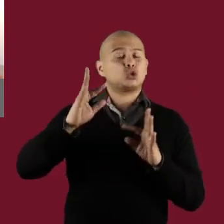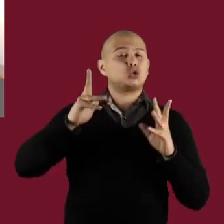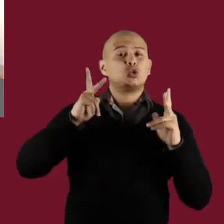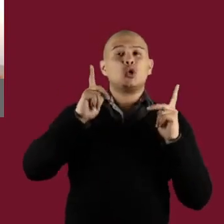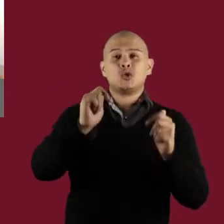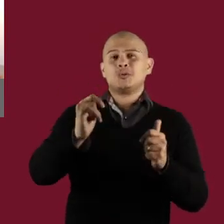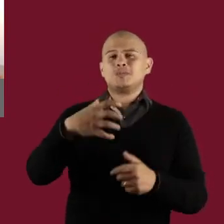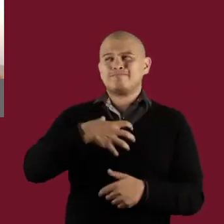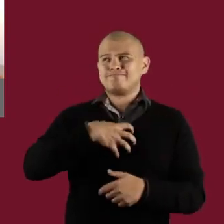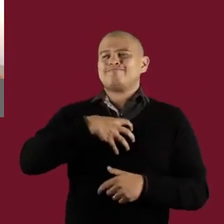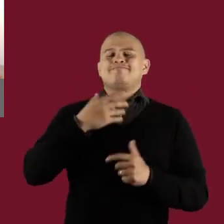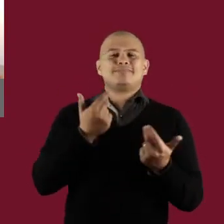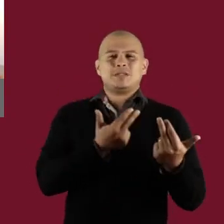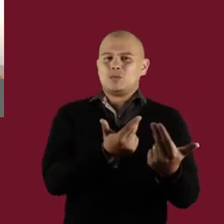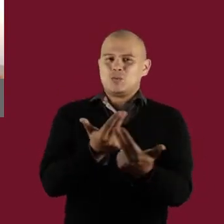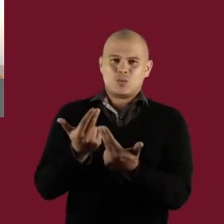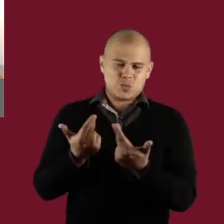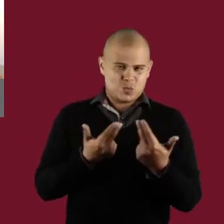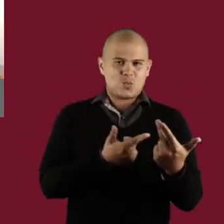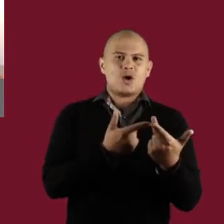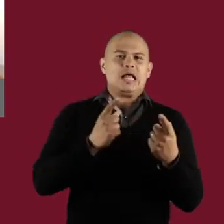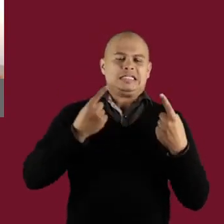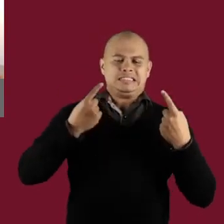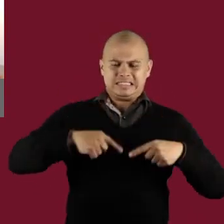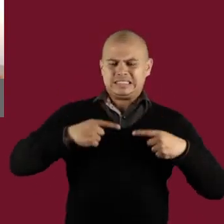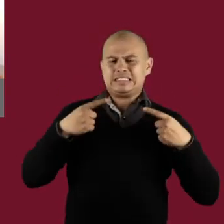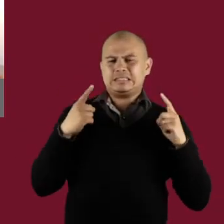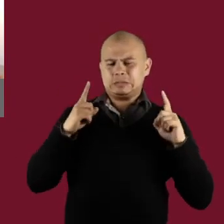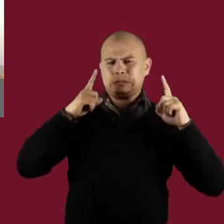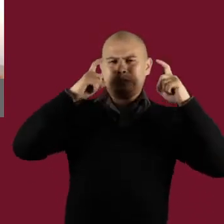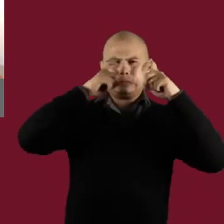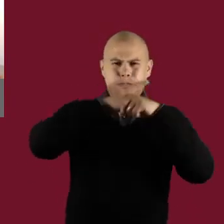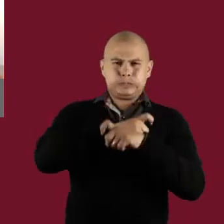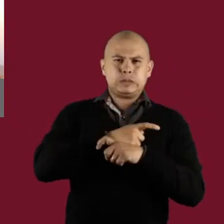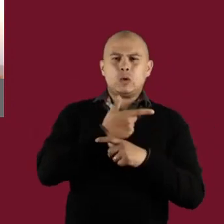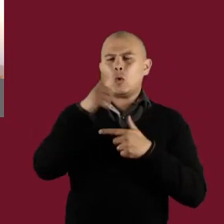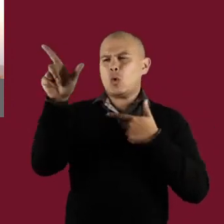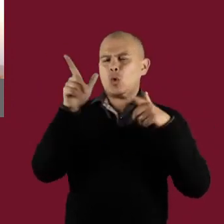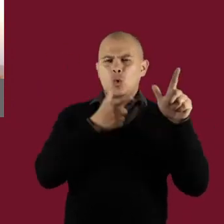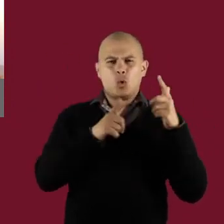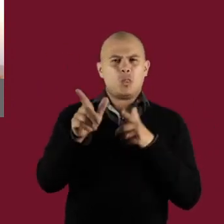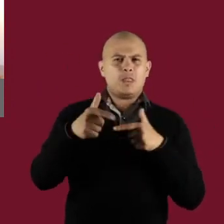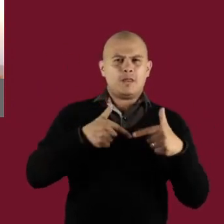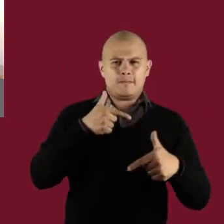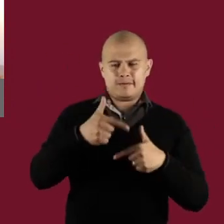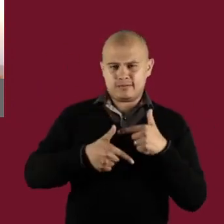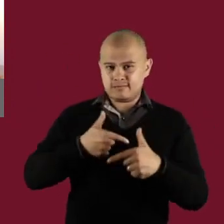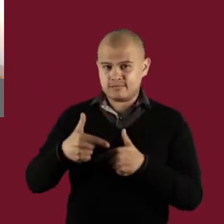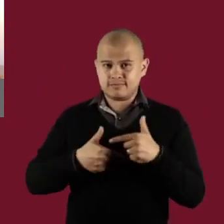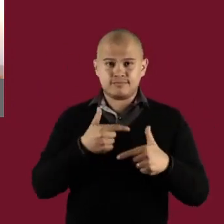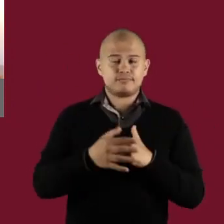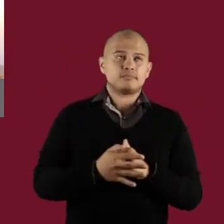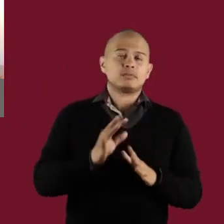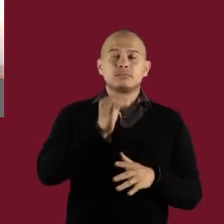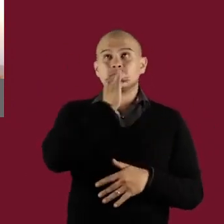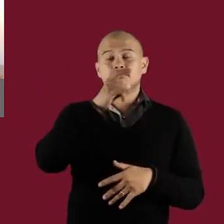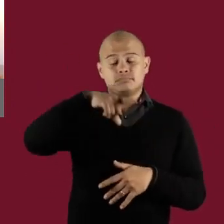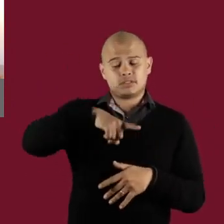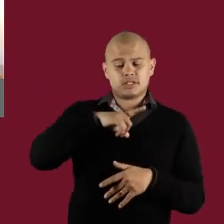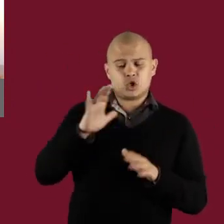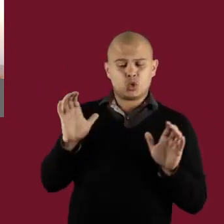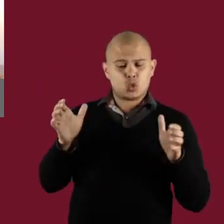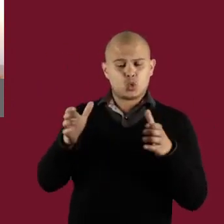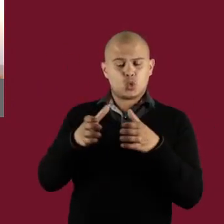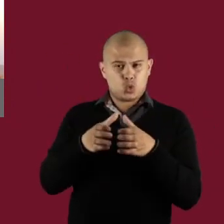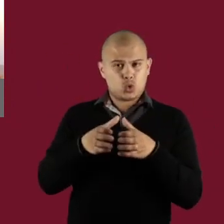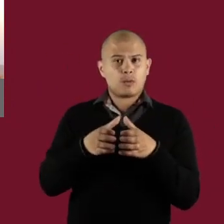foi ocorreu também em outras carreiras. Por exemplo, nós temos aqui uma equipe, e eu queria lembrar que a